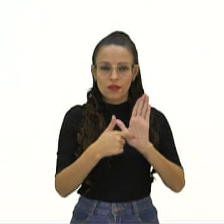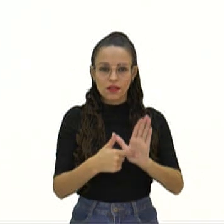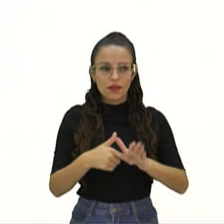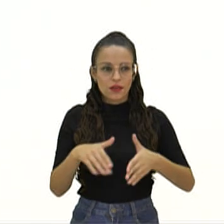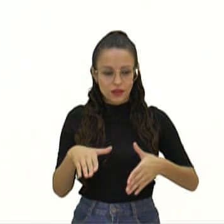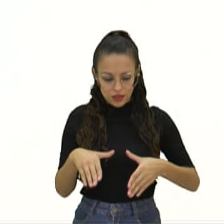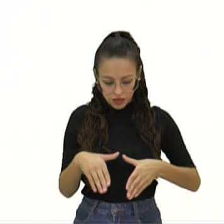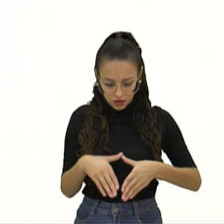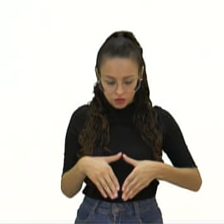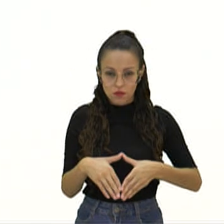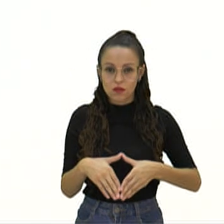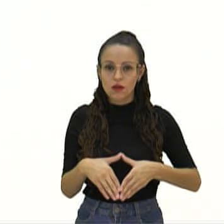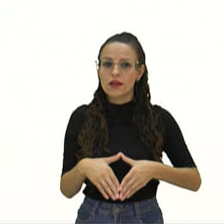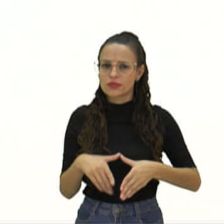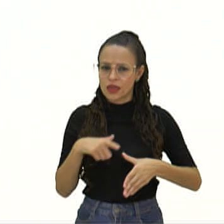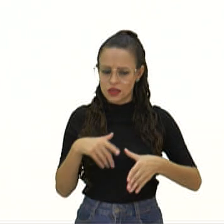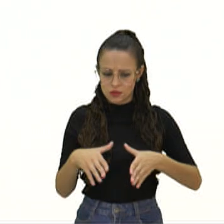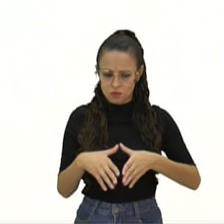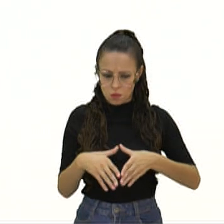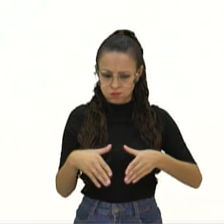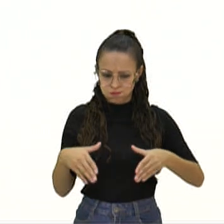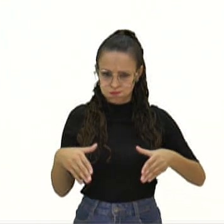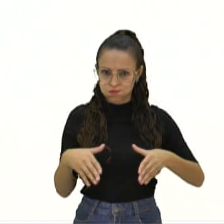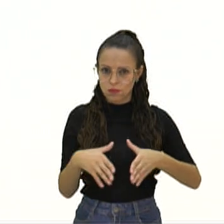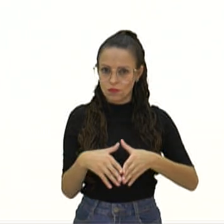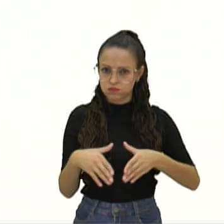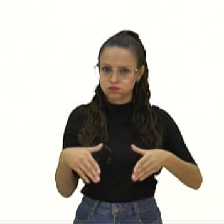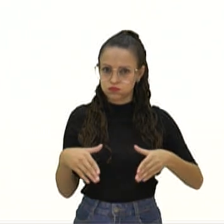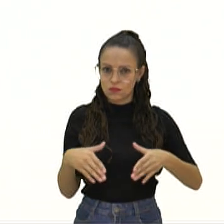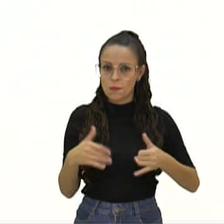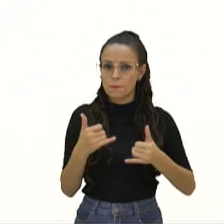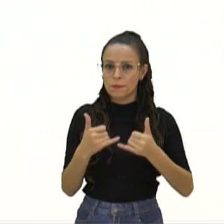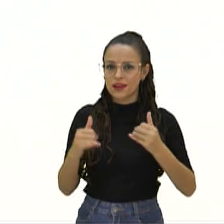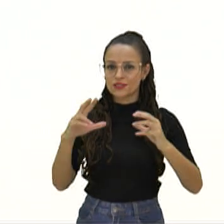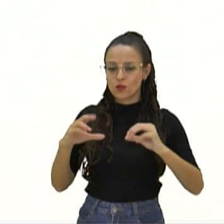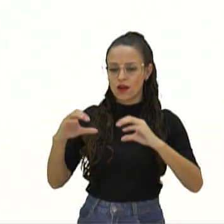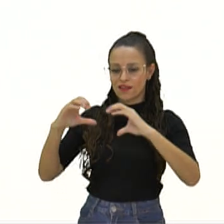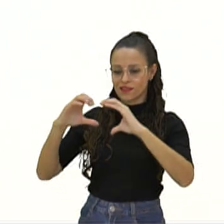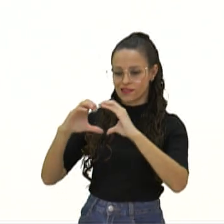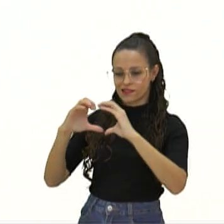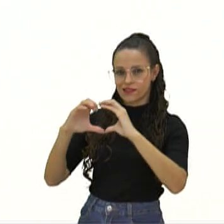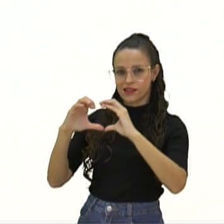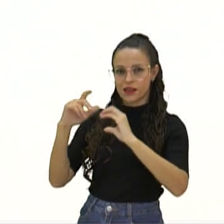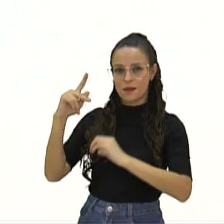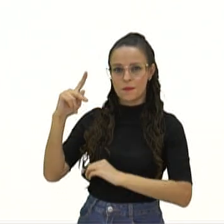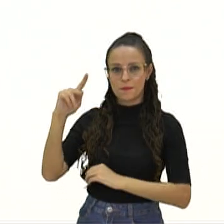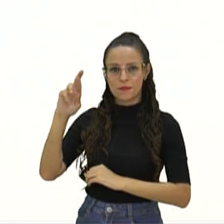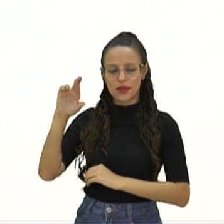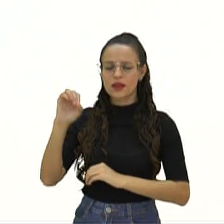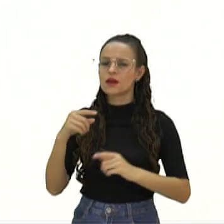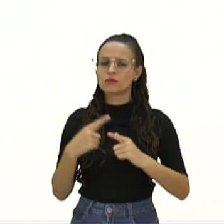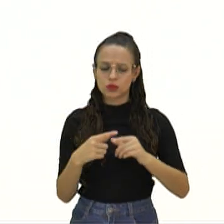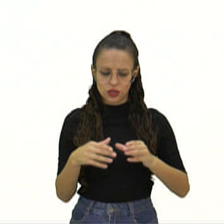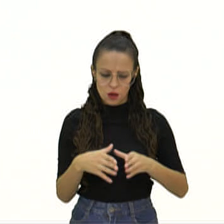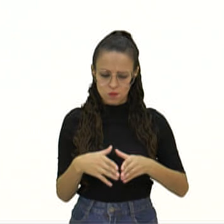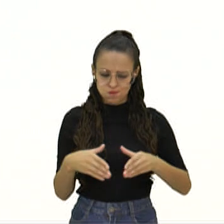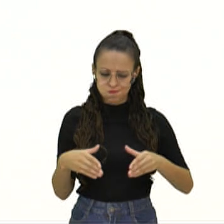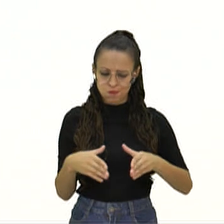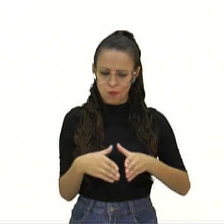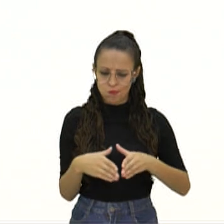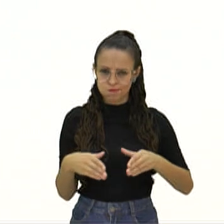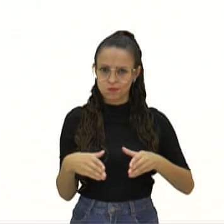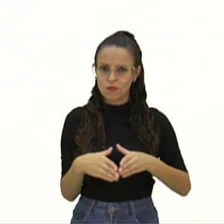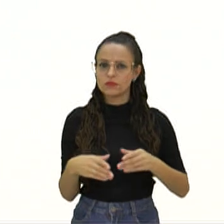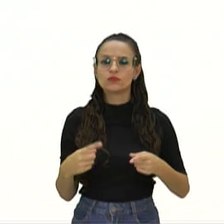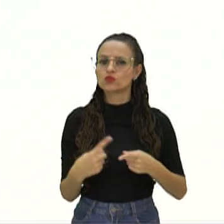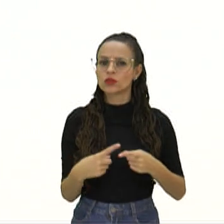é oco, ele tem uma grande elasticidade de tamanho e forma semelhante a uma pera. Por que ele tem que ter essa elasticidade? Porque você